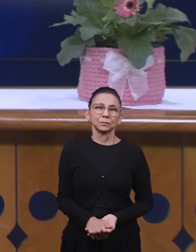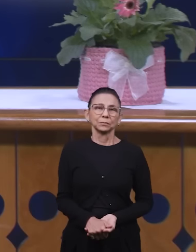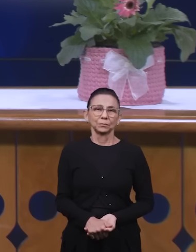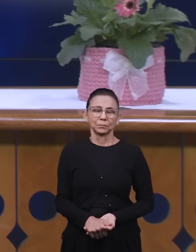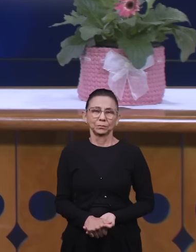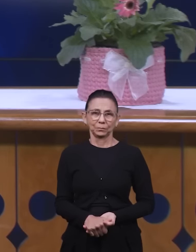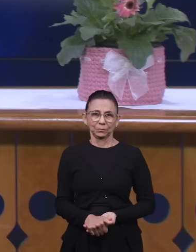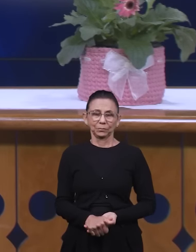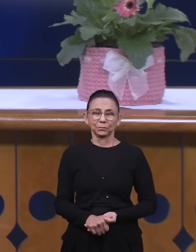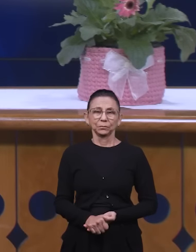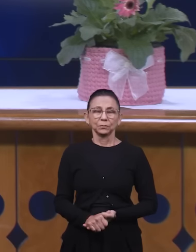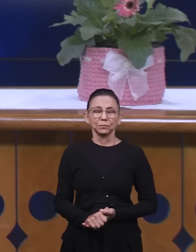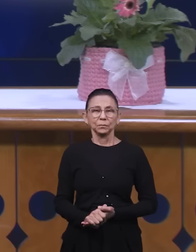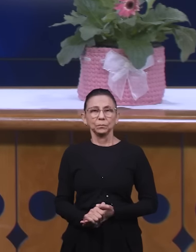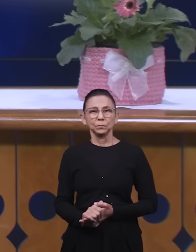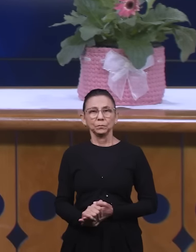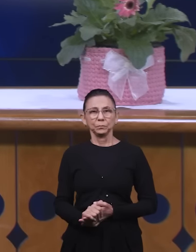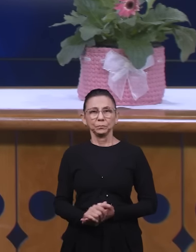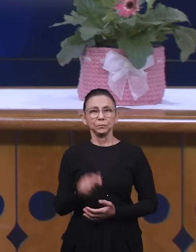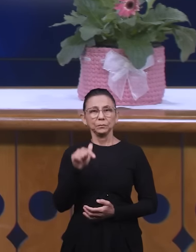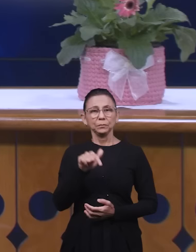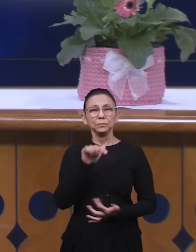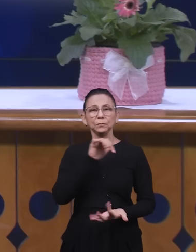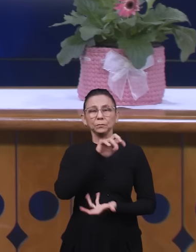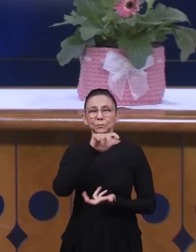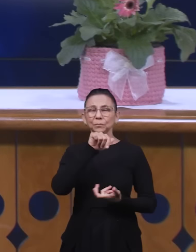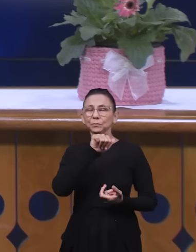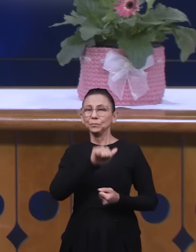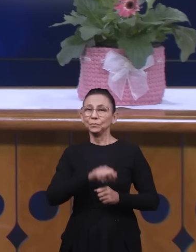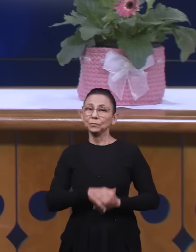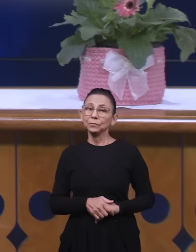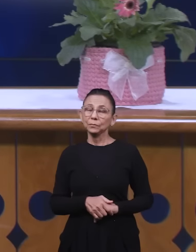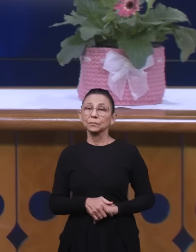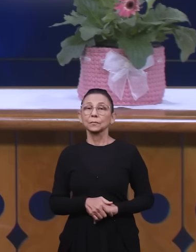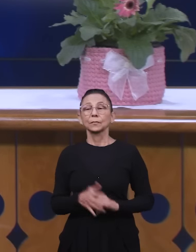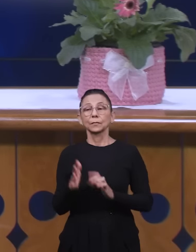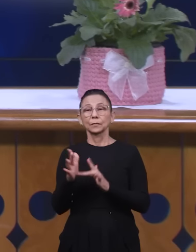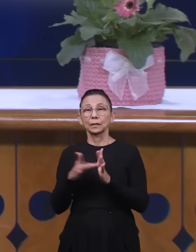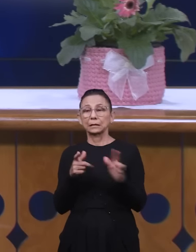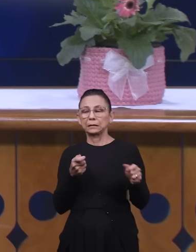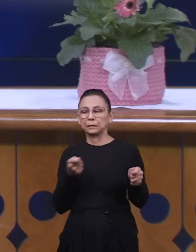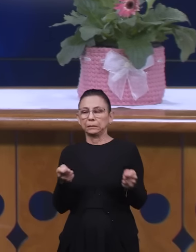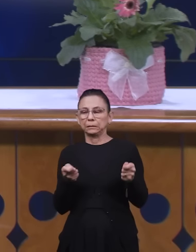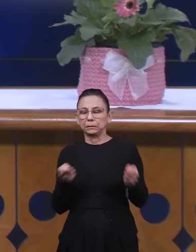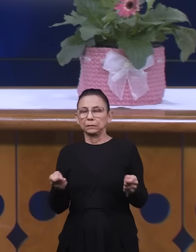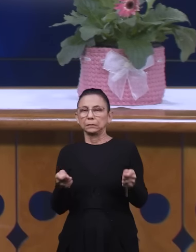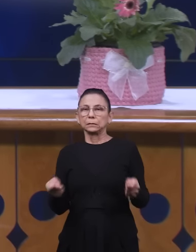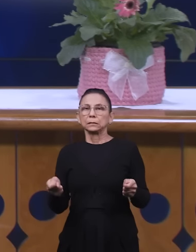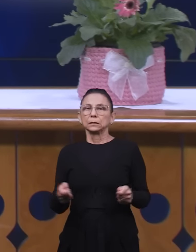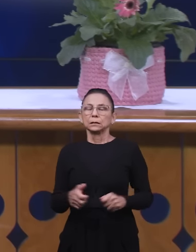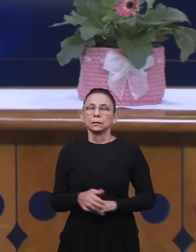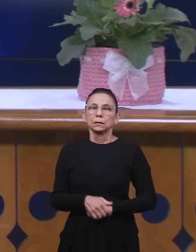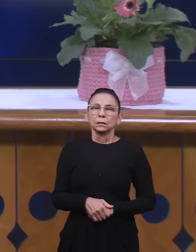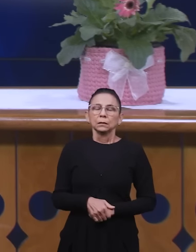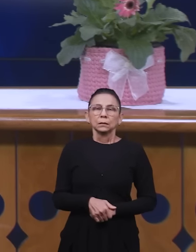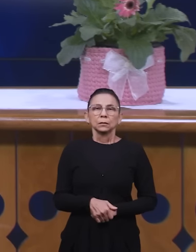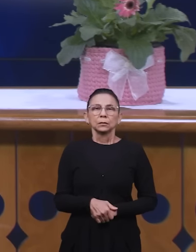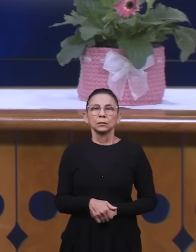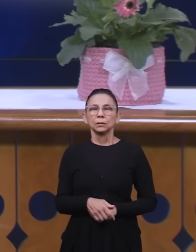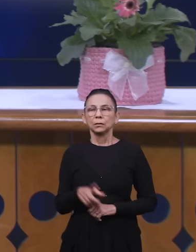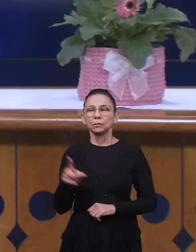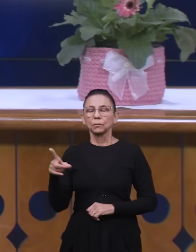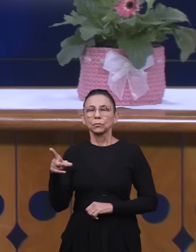homem aqui nesta terra, aqui neste mundo. Todas as tentações, Jesus foi tentado, Jesus